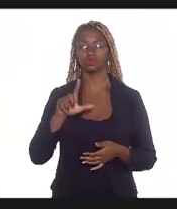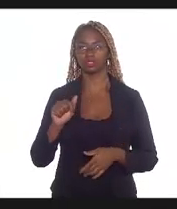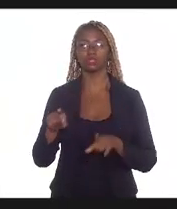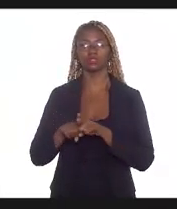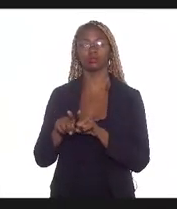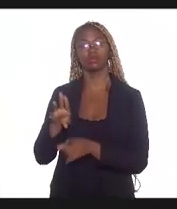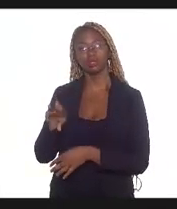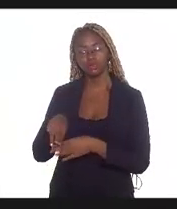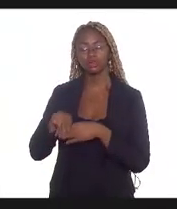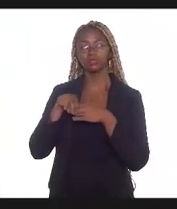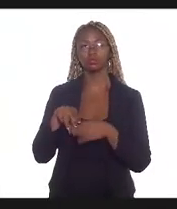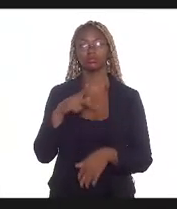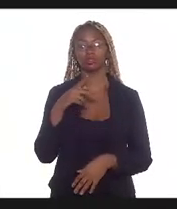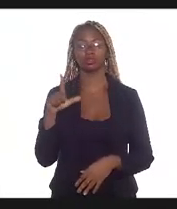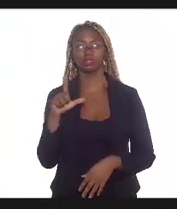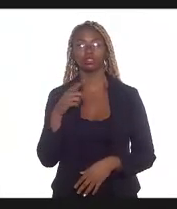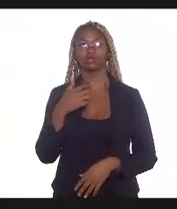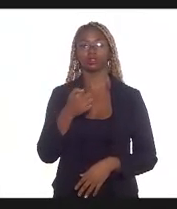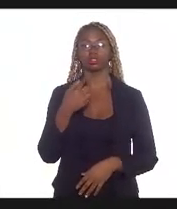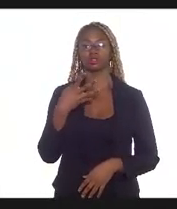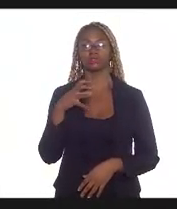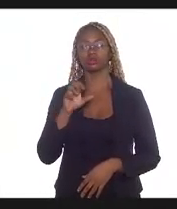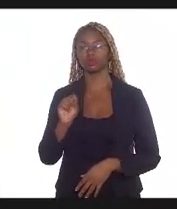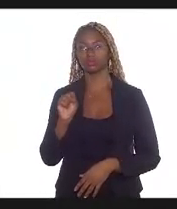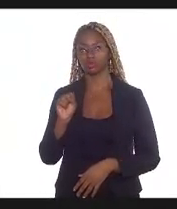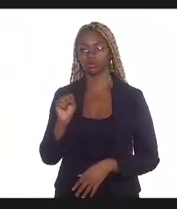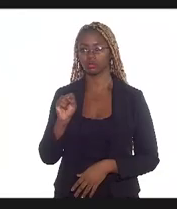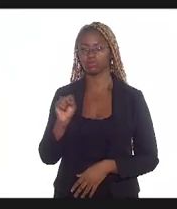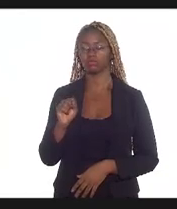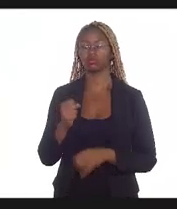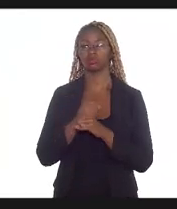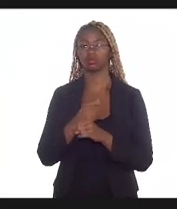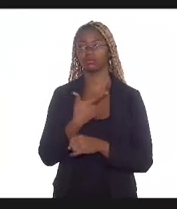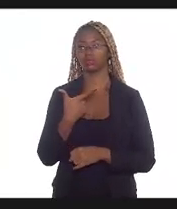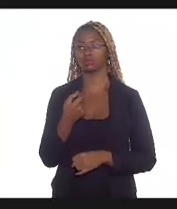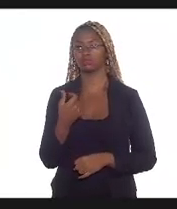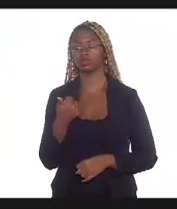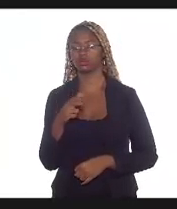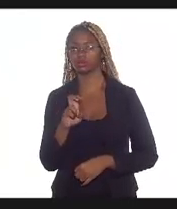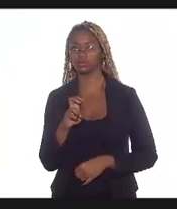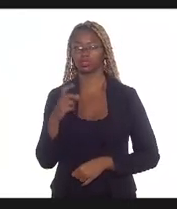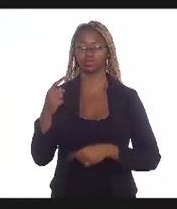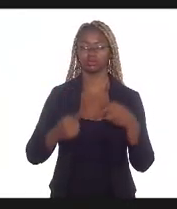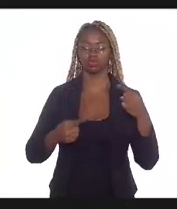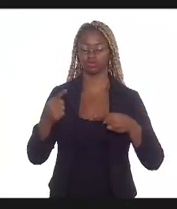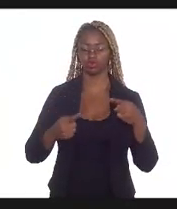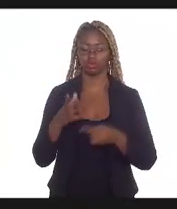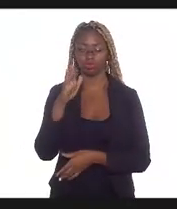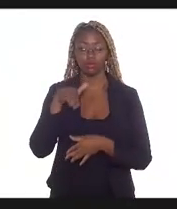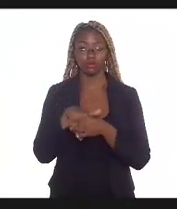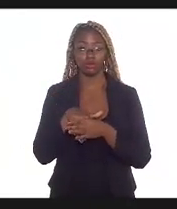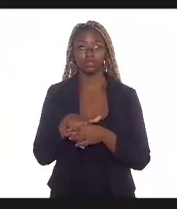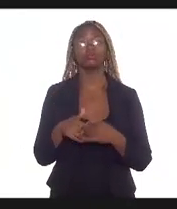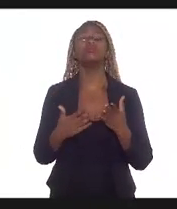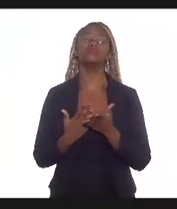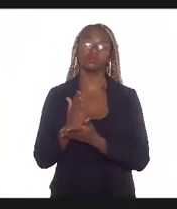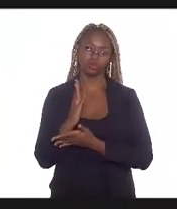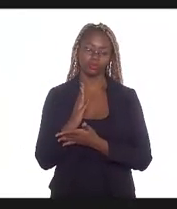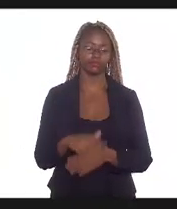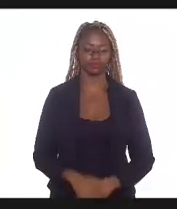de lei 748-2015. Em discussão, em votação,